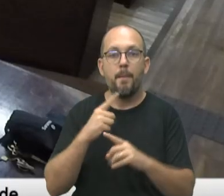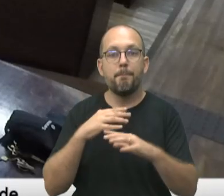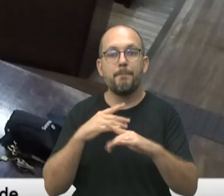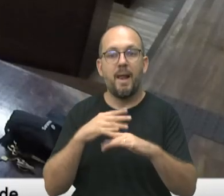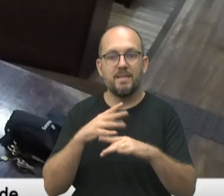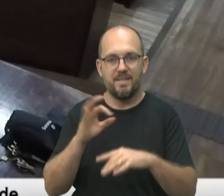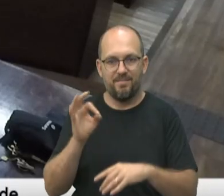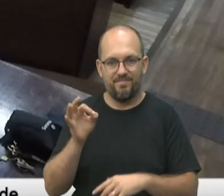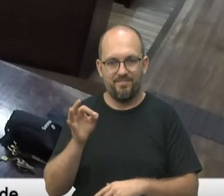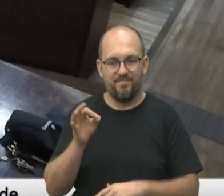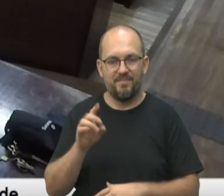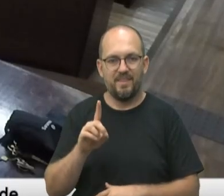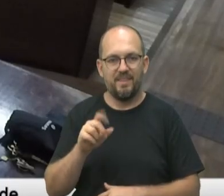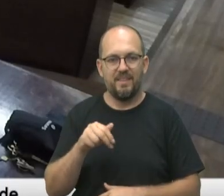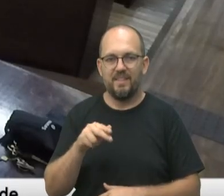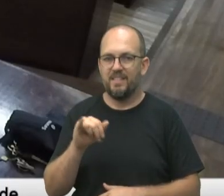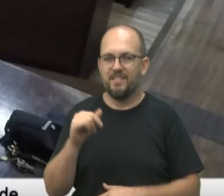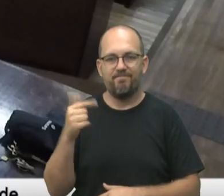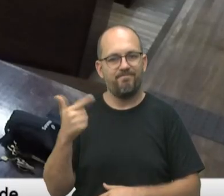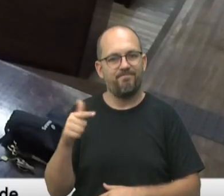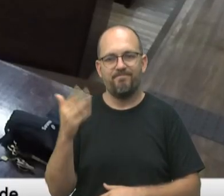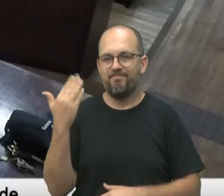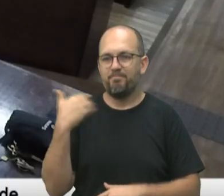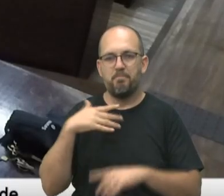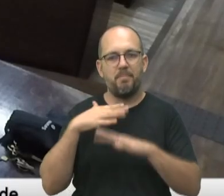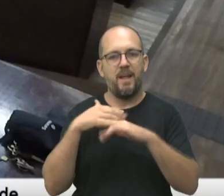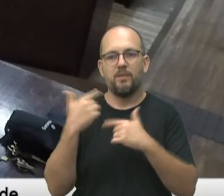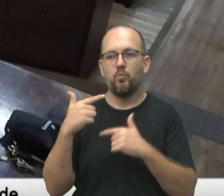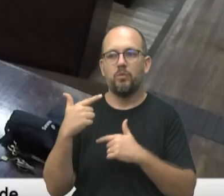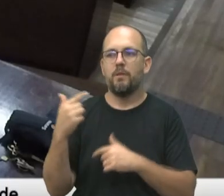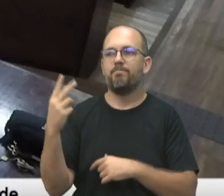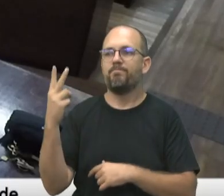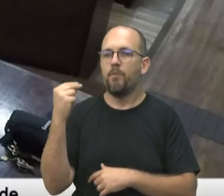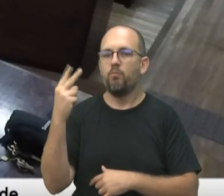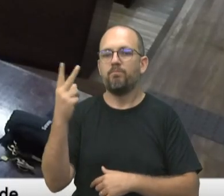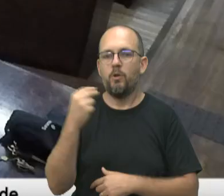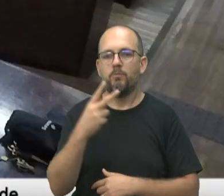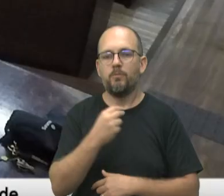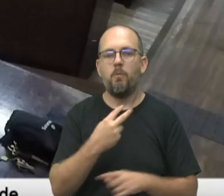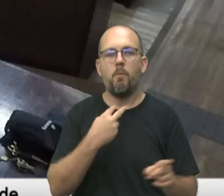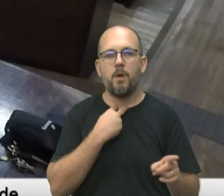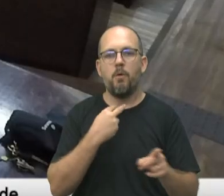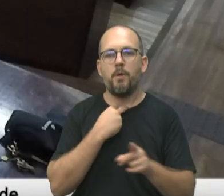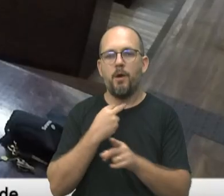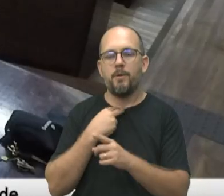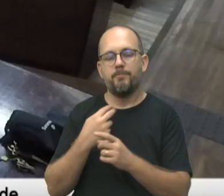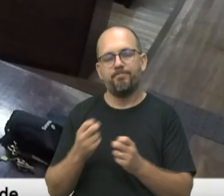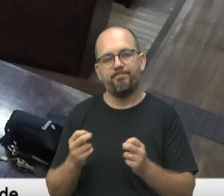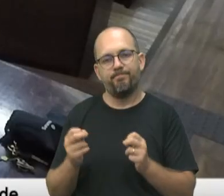Dani? Não tinha nenhuma praça, estavam todas, absolutamente todas ocupadas.